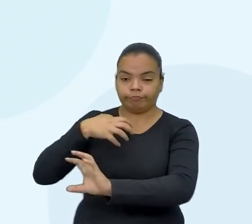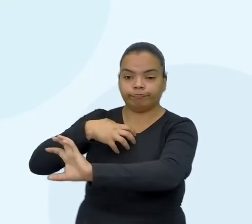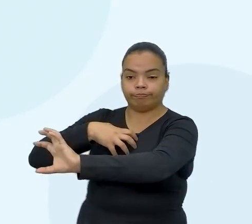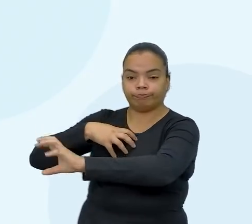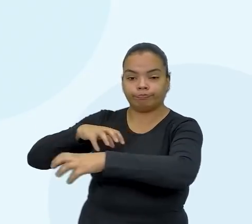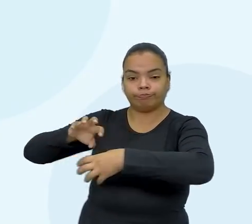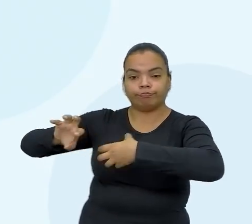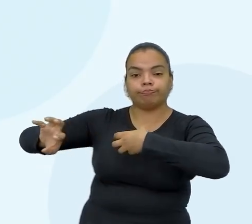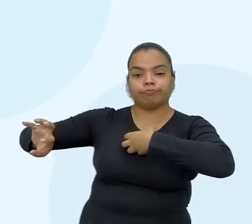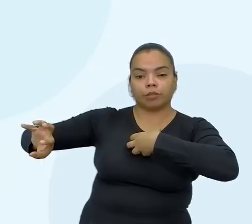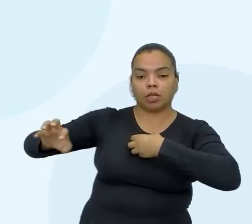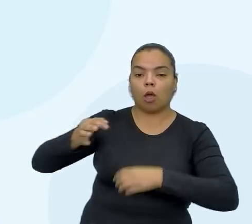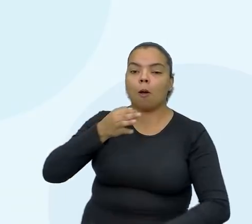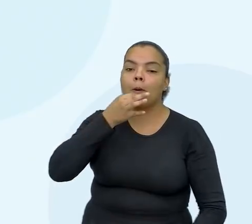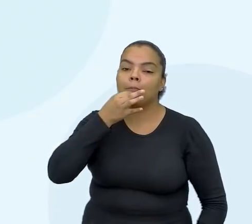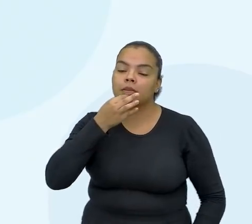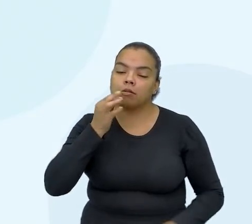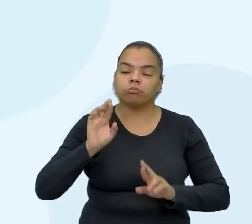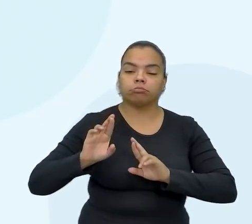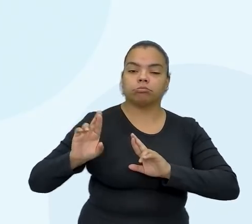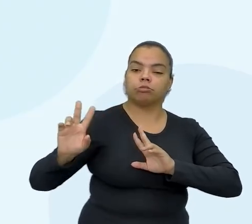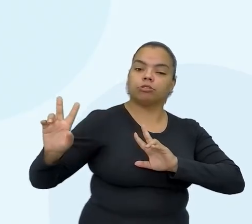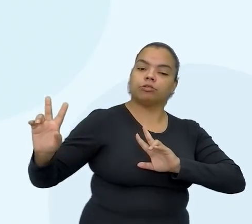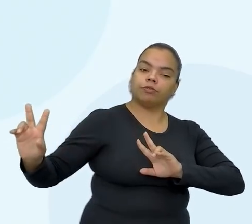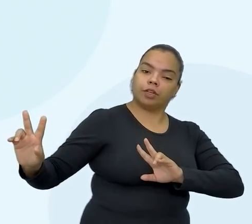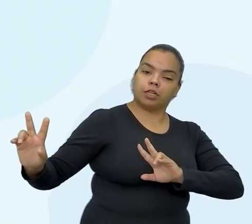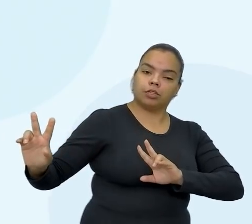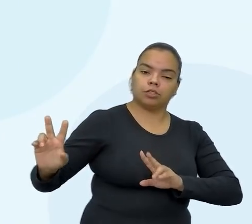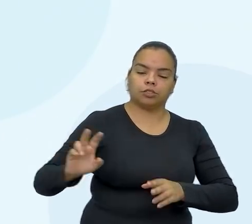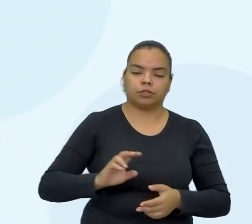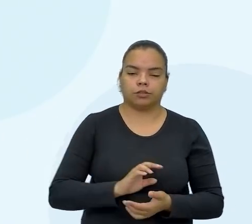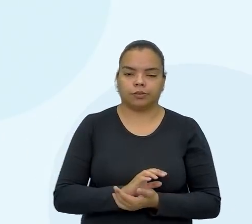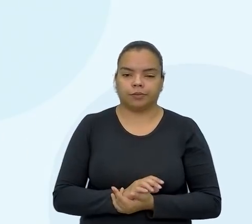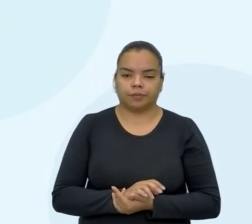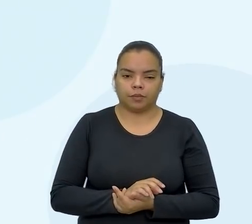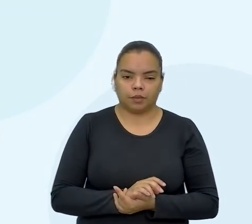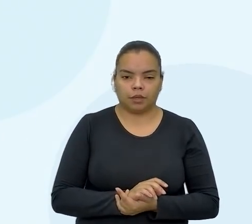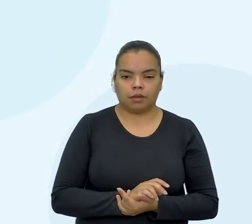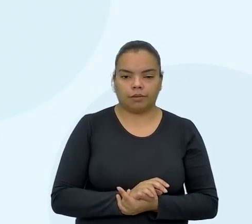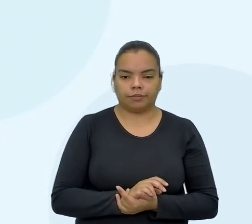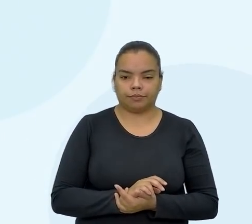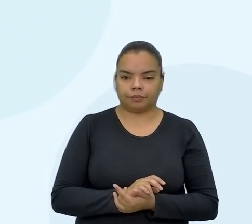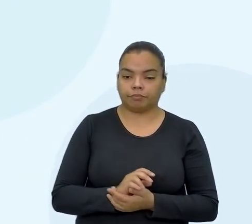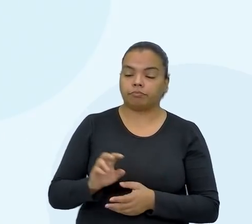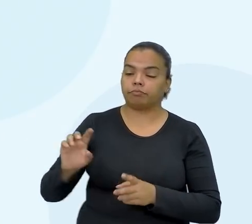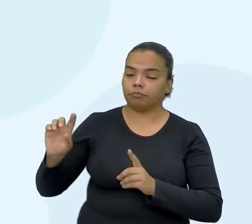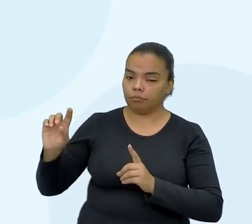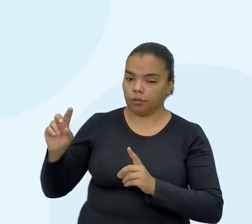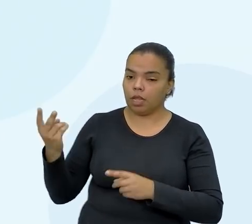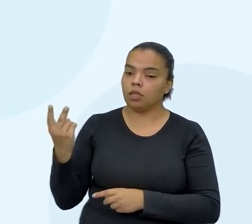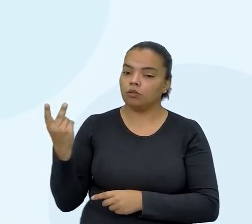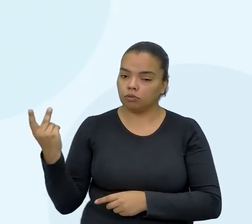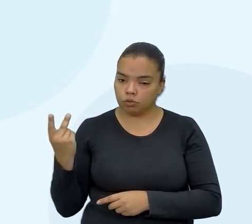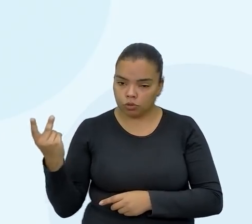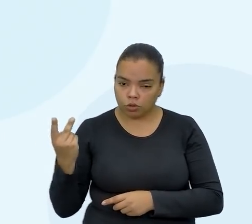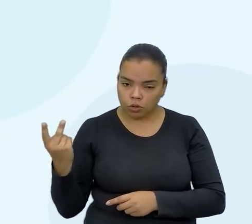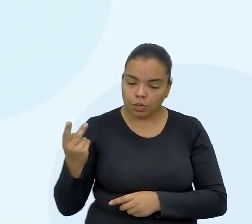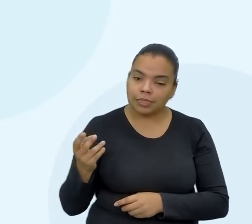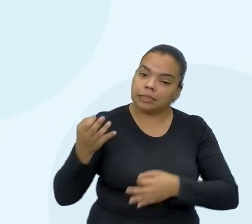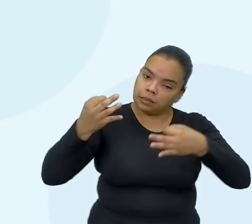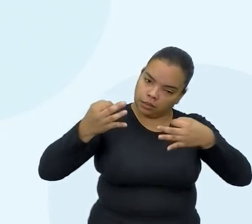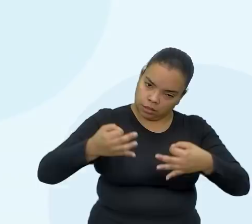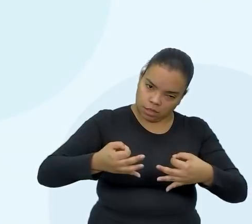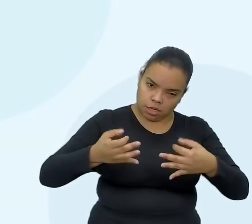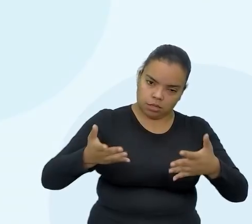uma opinião, um ponto de vista que não é semelhante ao seu. E ambos pontos de vista são válidos. São